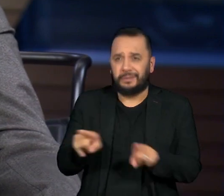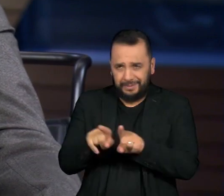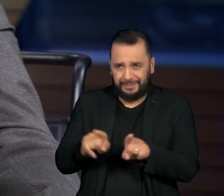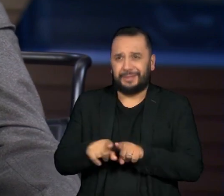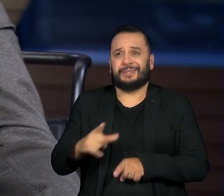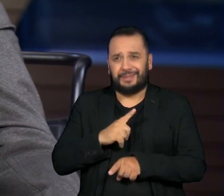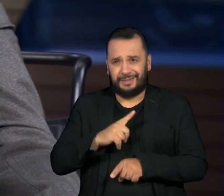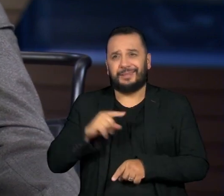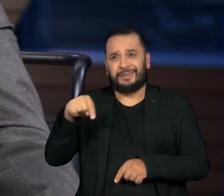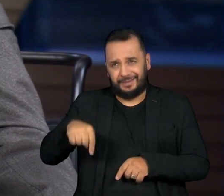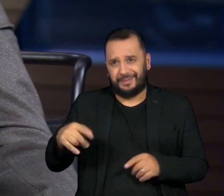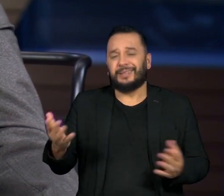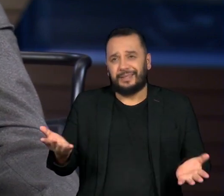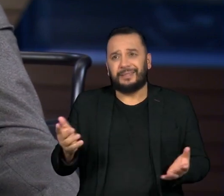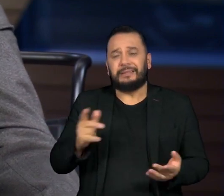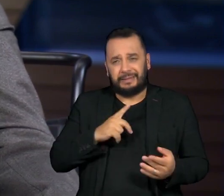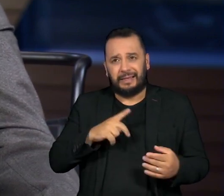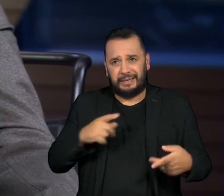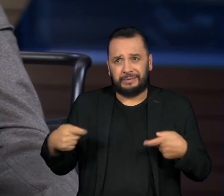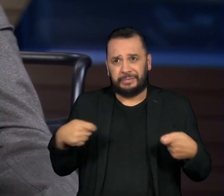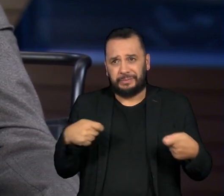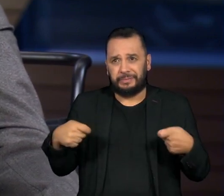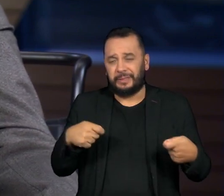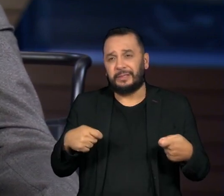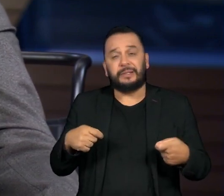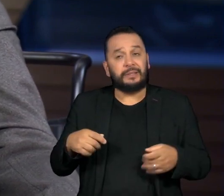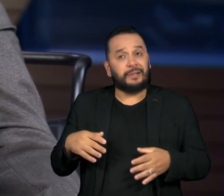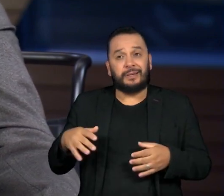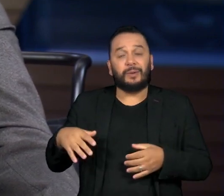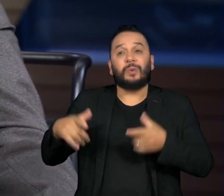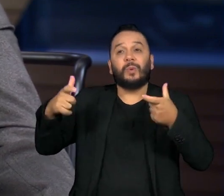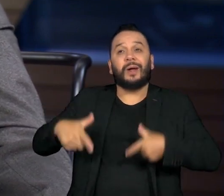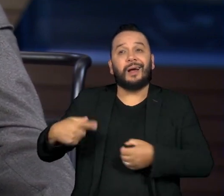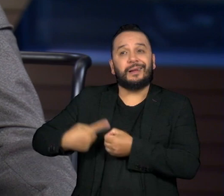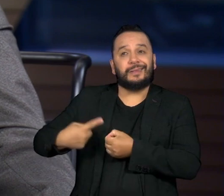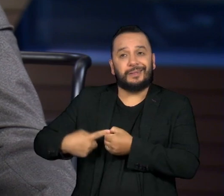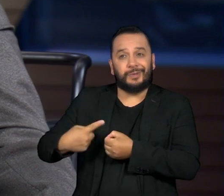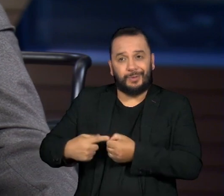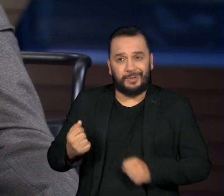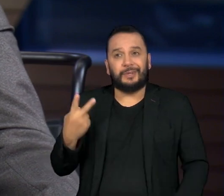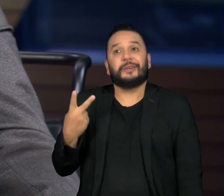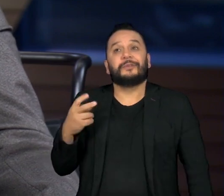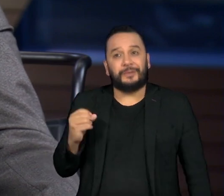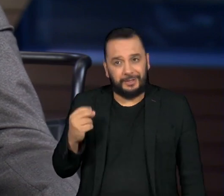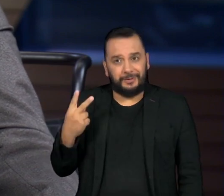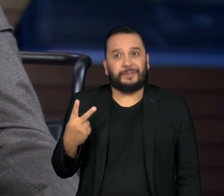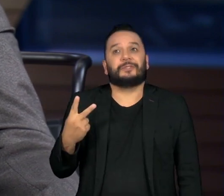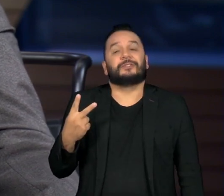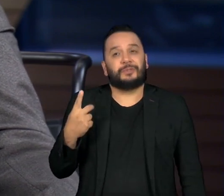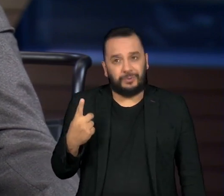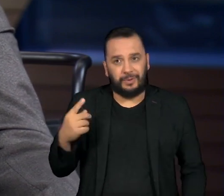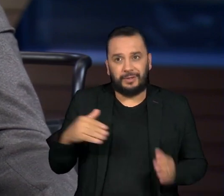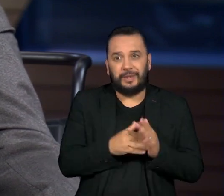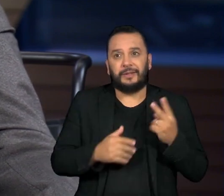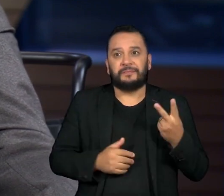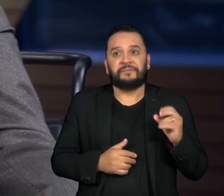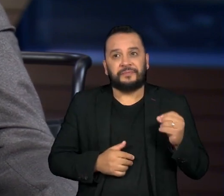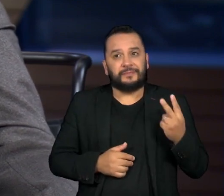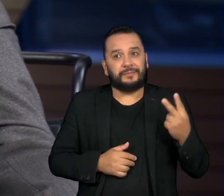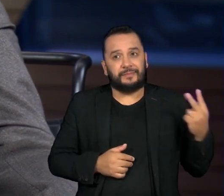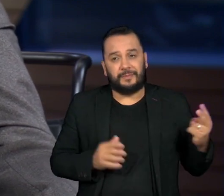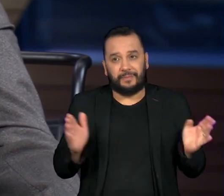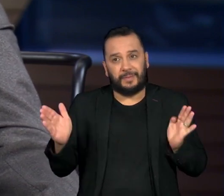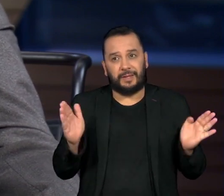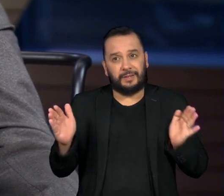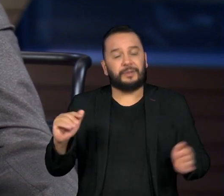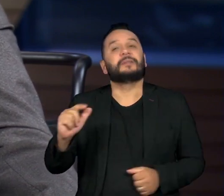água, sobretudo no campo. Nós temos, de 2021 a 2022, segundo a Comissão Pastoral da Terra,